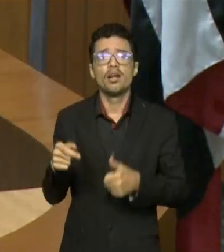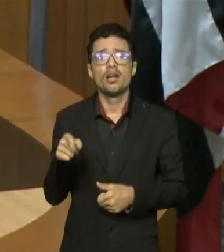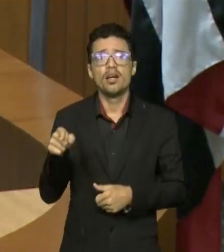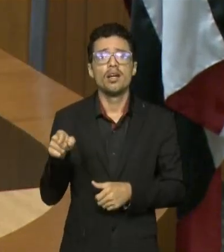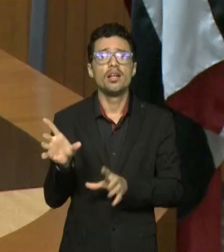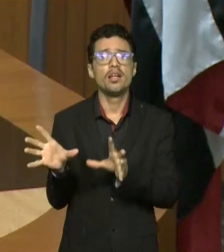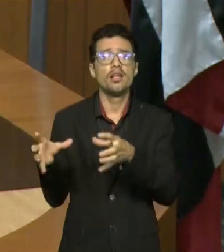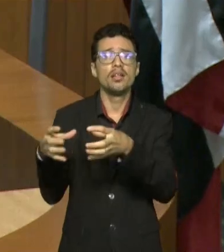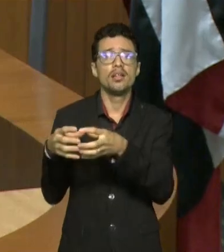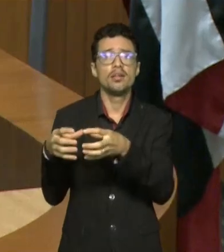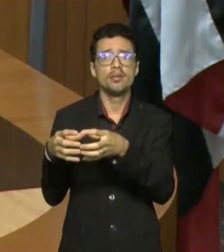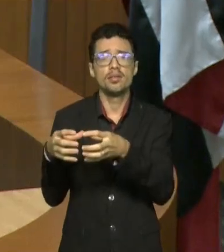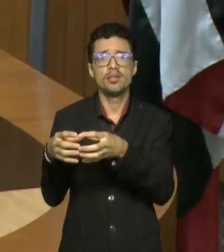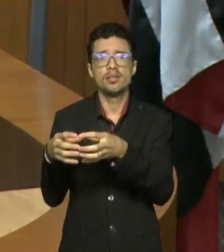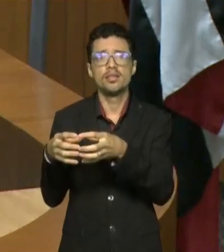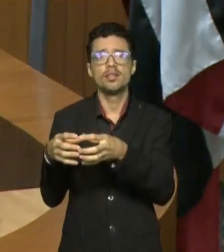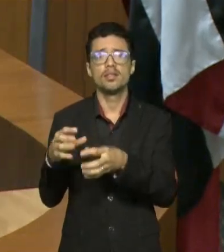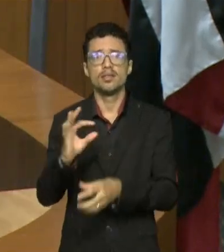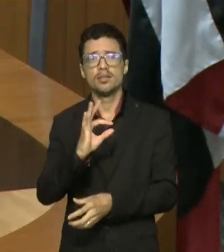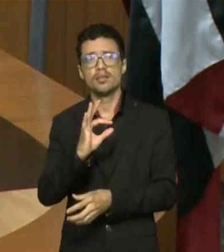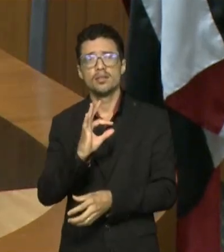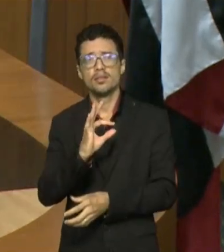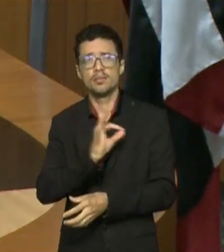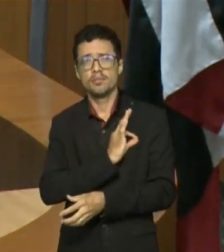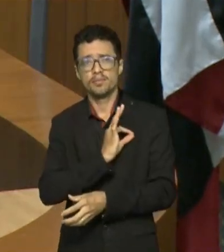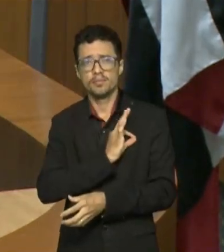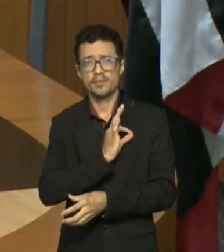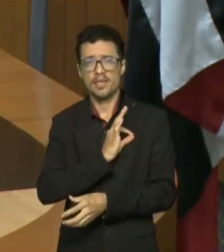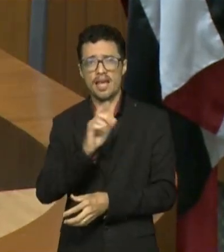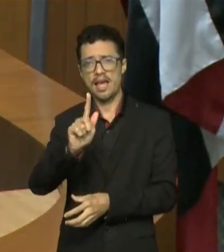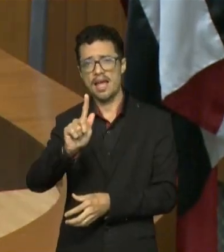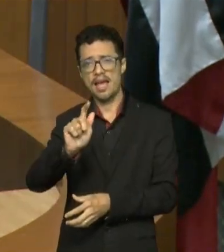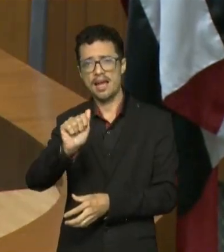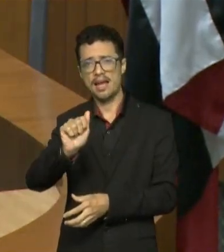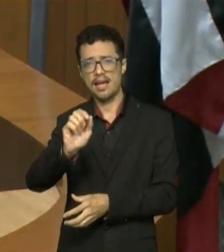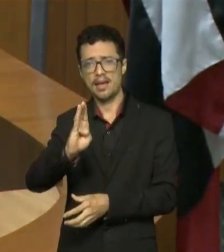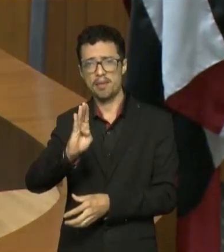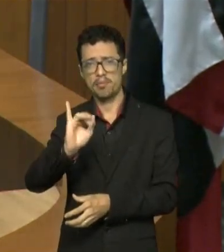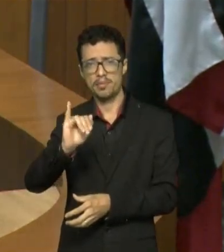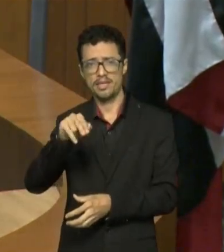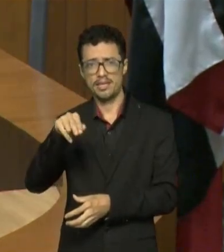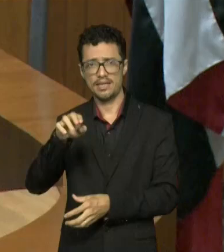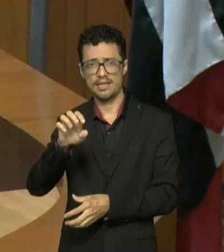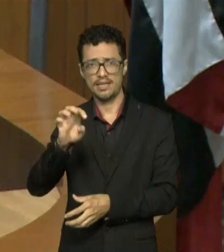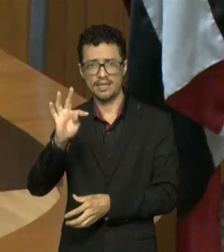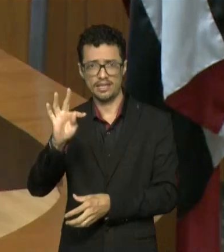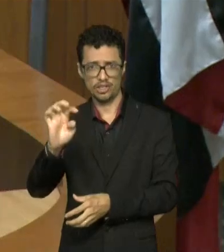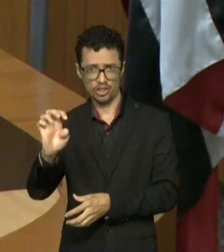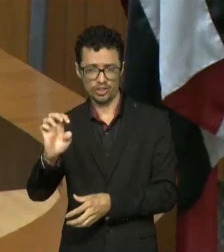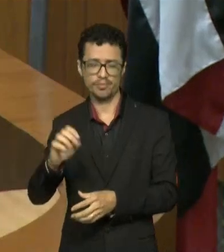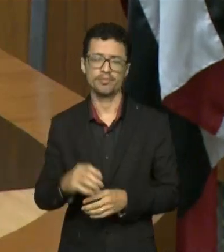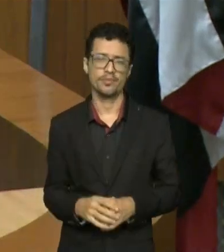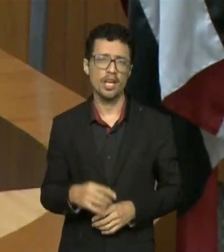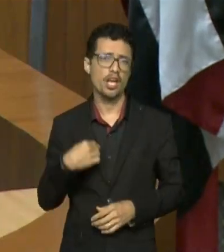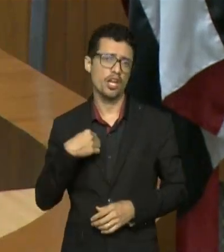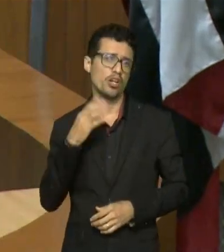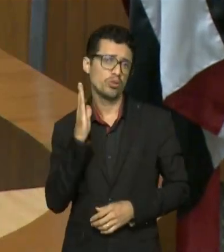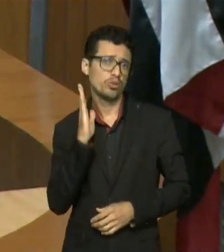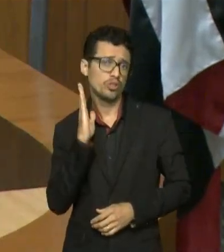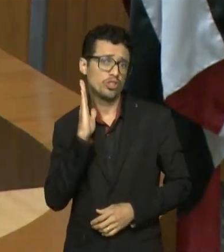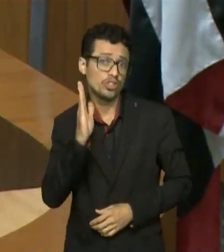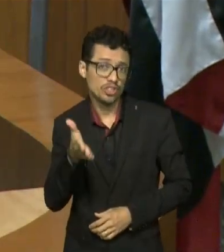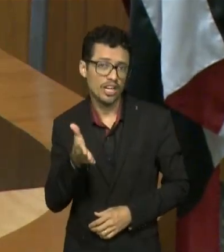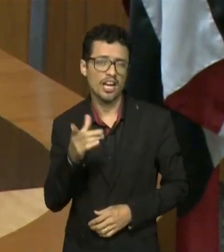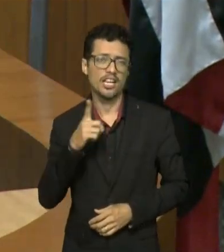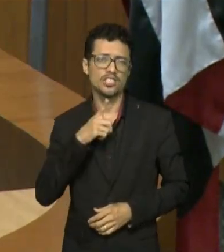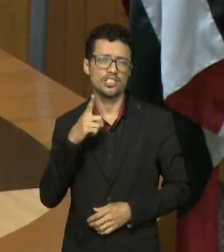Eu tenho a honra aí de andar hoje com vários policiais aqui da Assembleia Legislativa. E